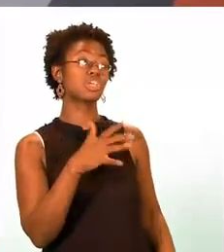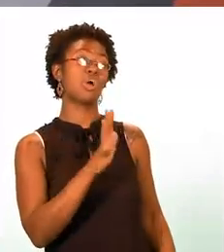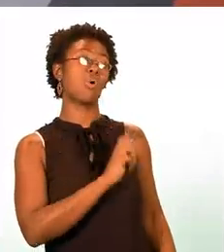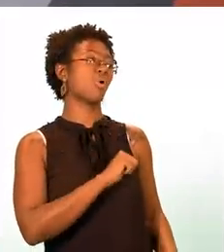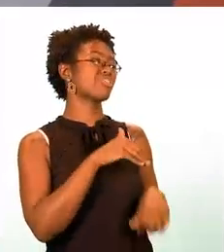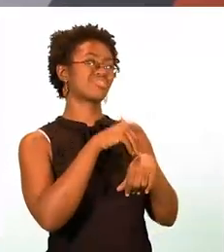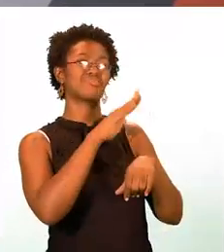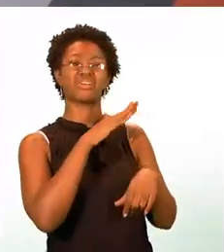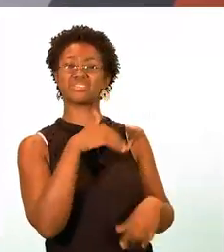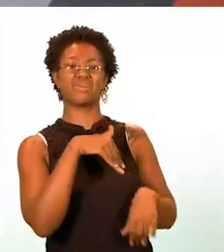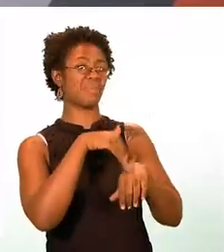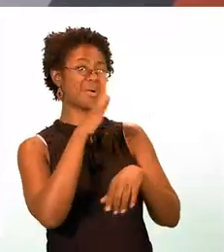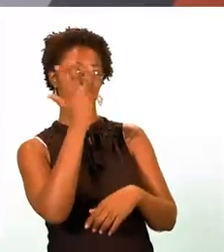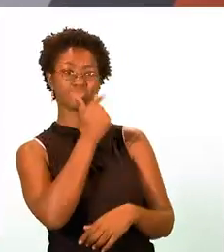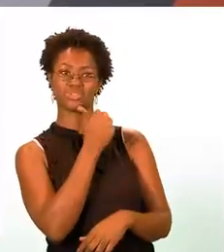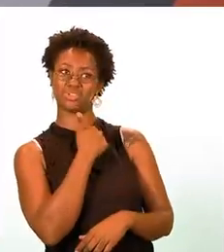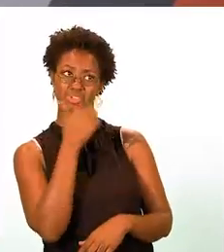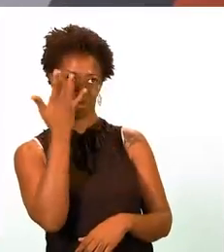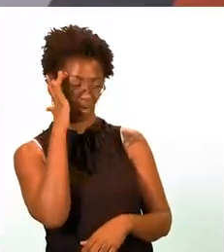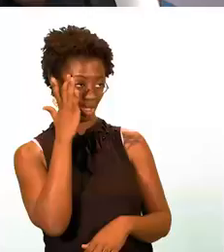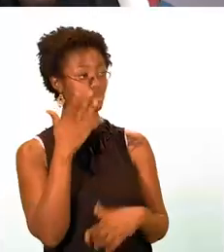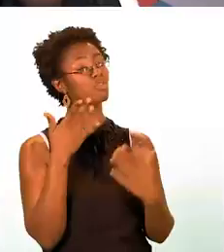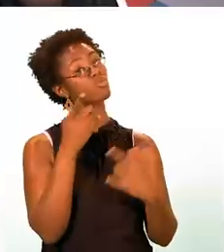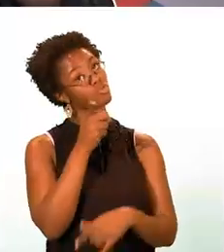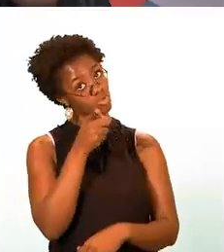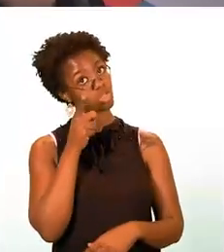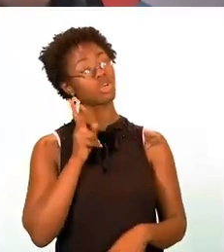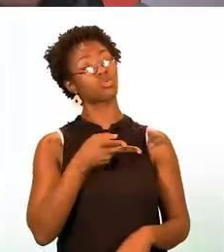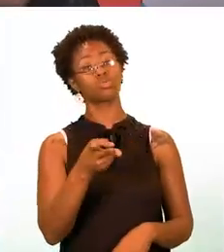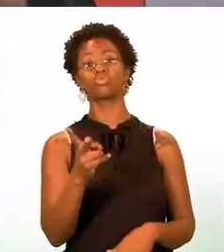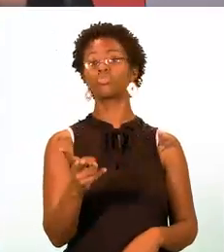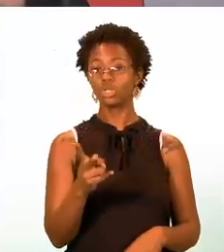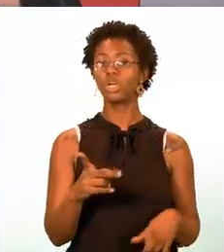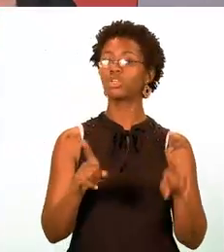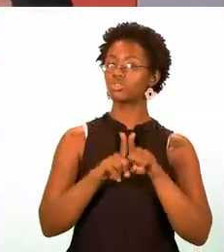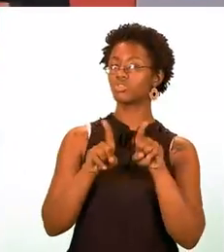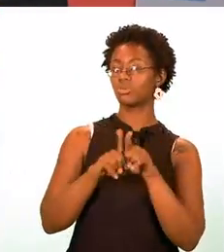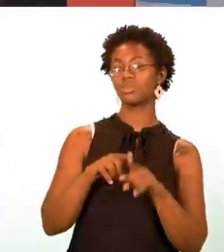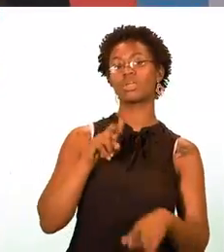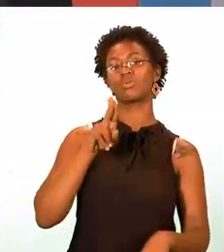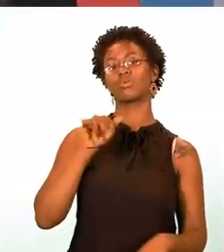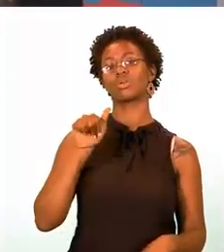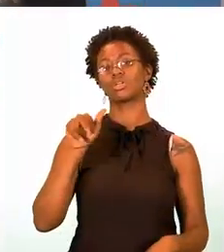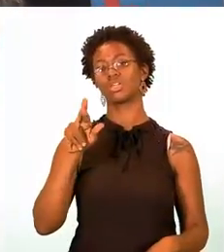inclusive é o que eu mais gosto, eu acho o mais bonito. Você fica com a gente e com a Yara